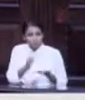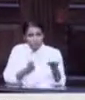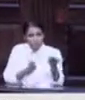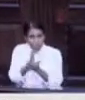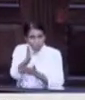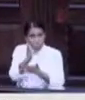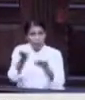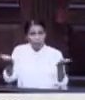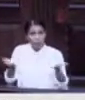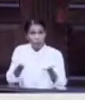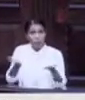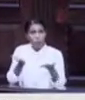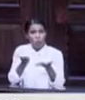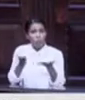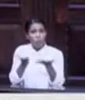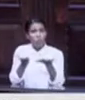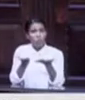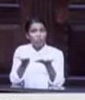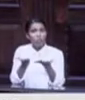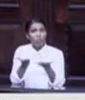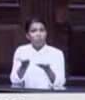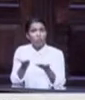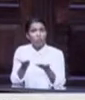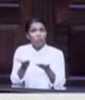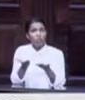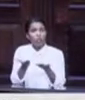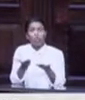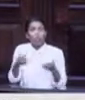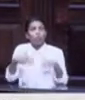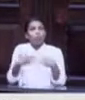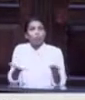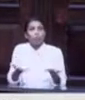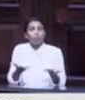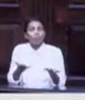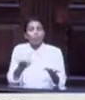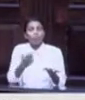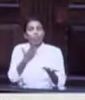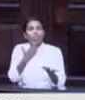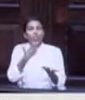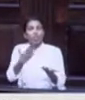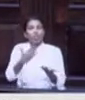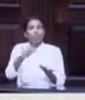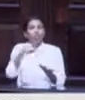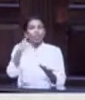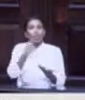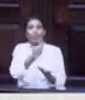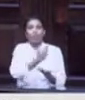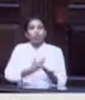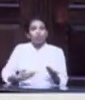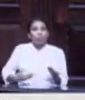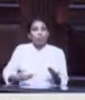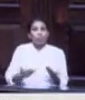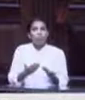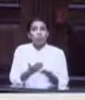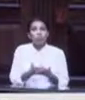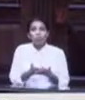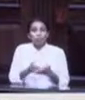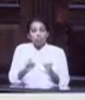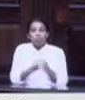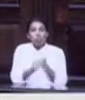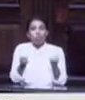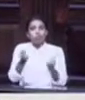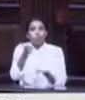nós estaremos cerceando a operação da Defensoria Pública no Estado do Rio de Janeiro. Nós estaremos tirando condições